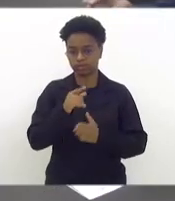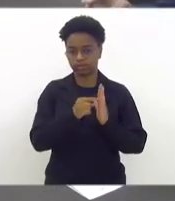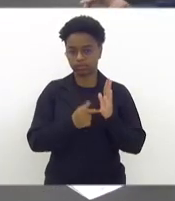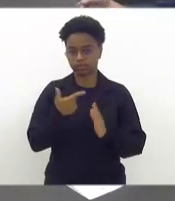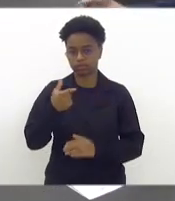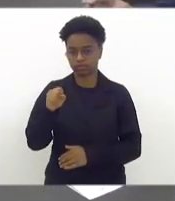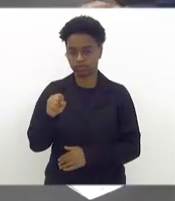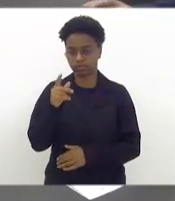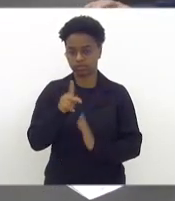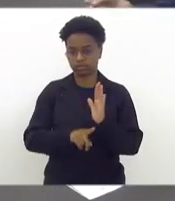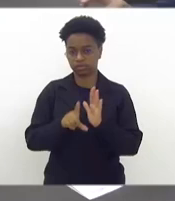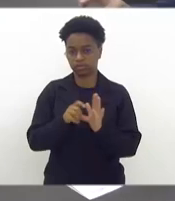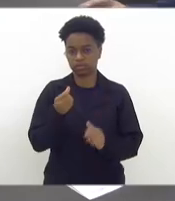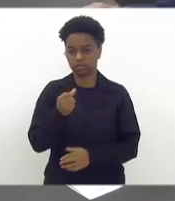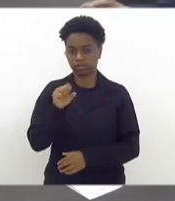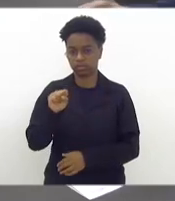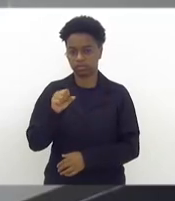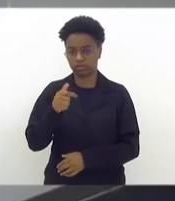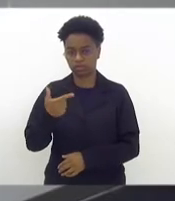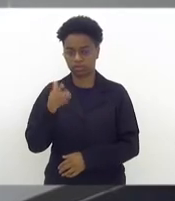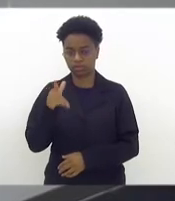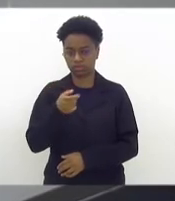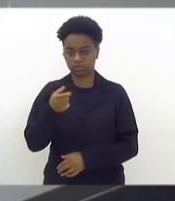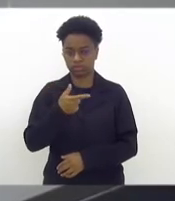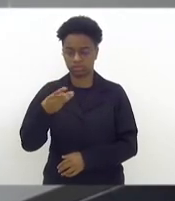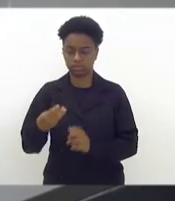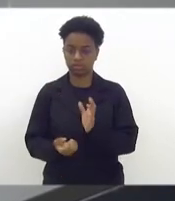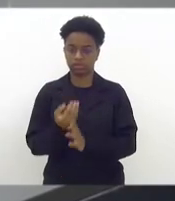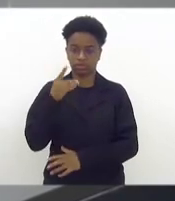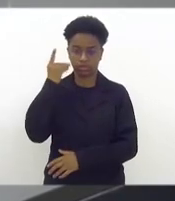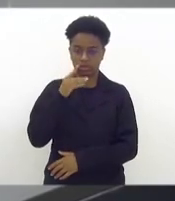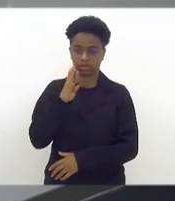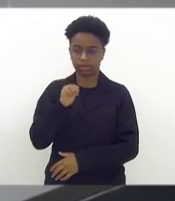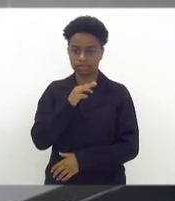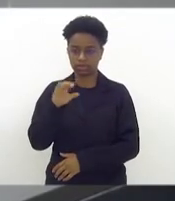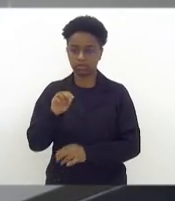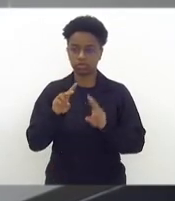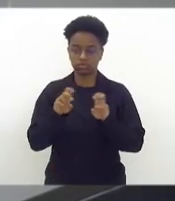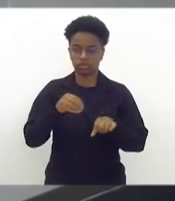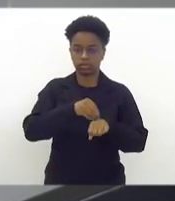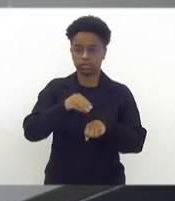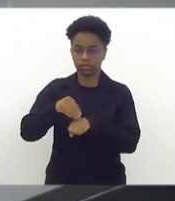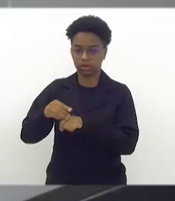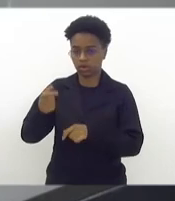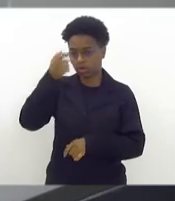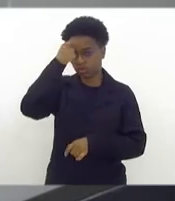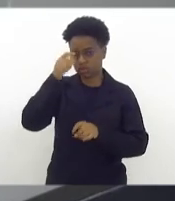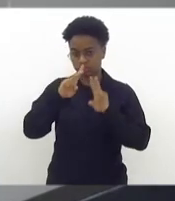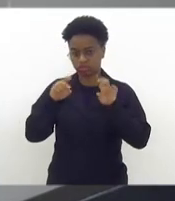pauta, PL 682/23, de autoria do deputado Brazão, que institui a campanha permanente de orientação com ações preventivas, conscientização da